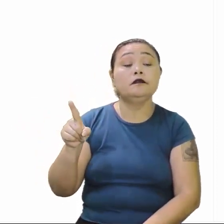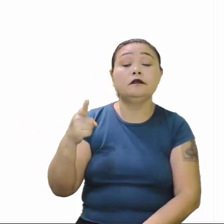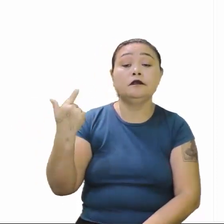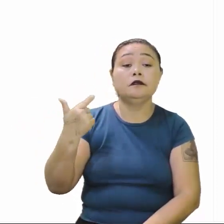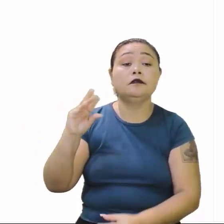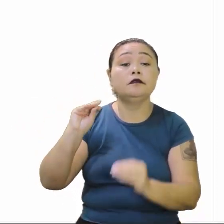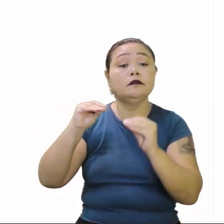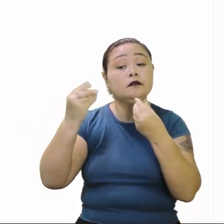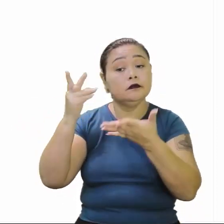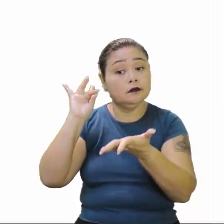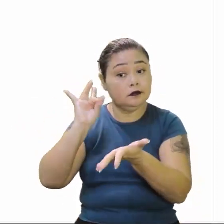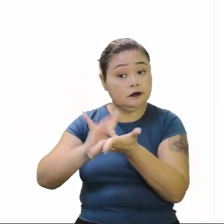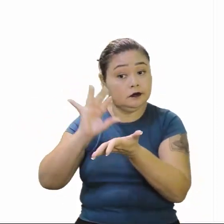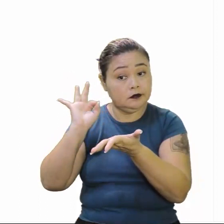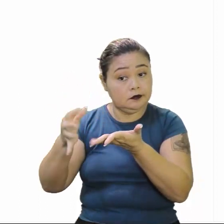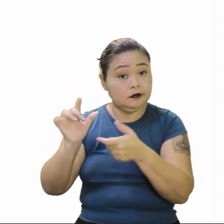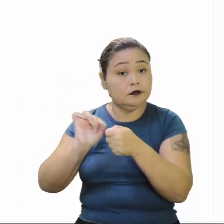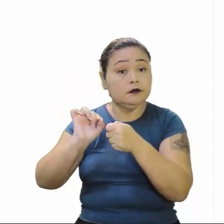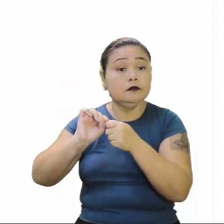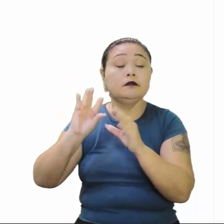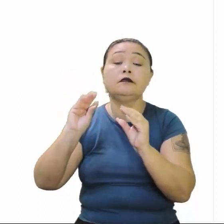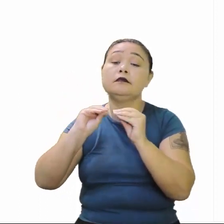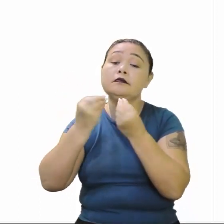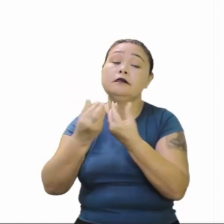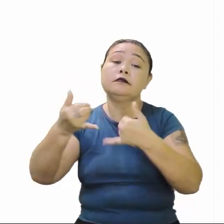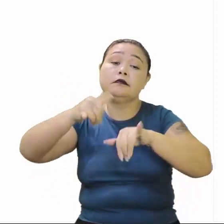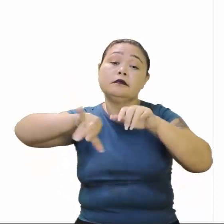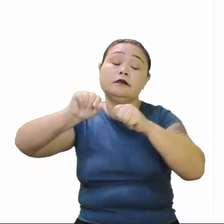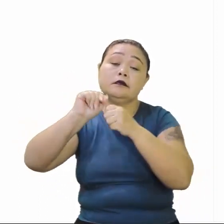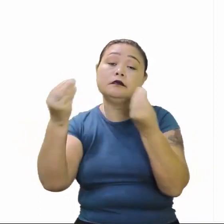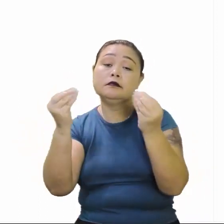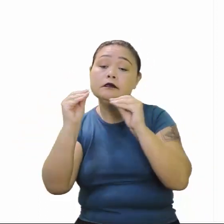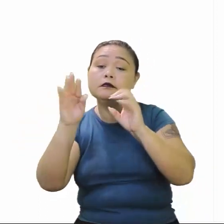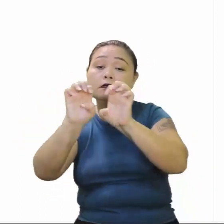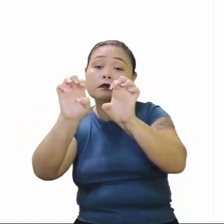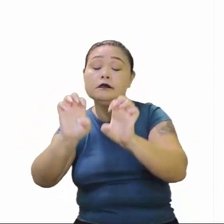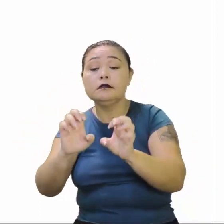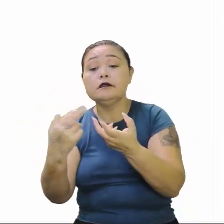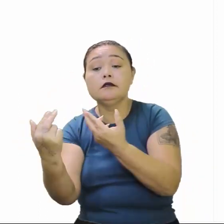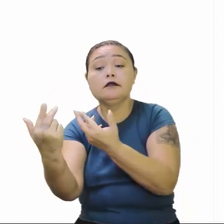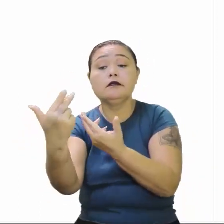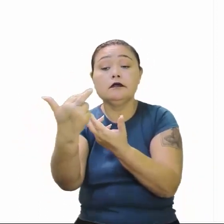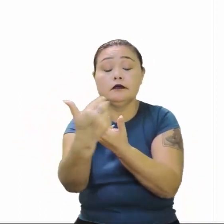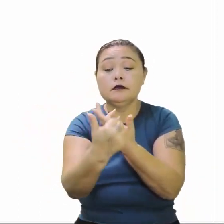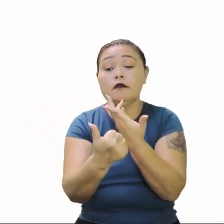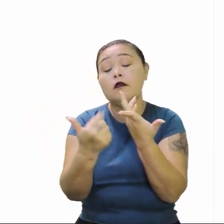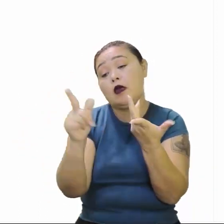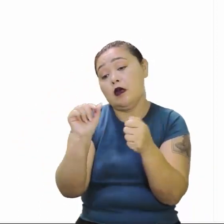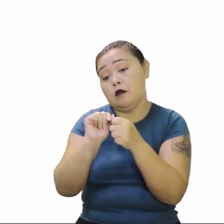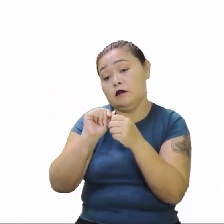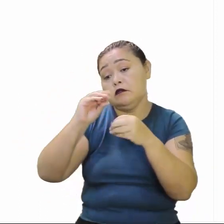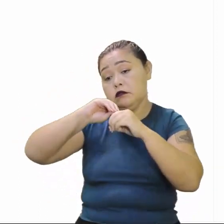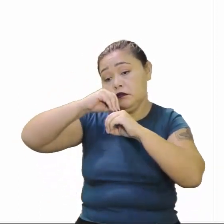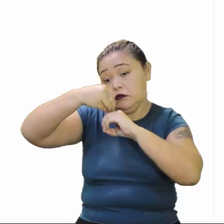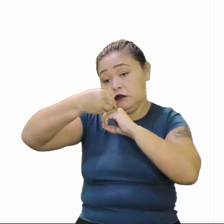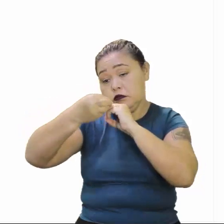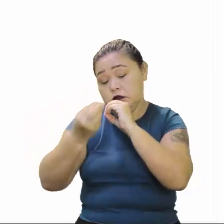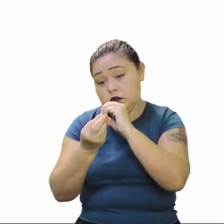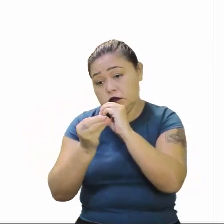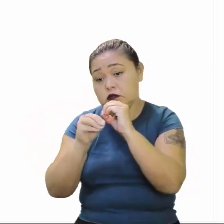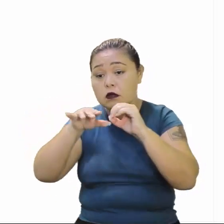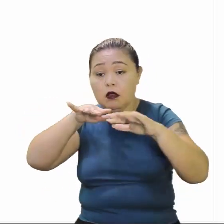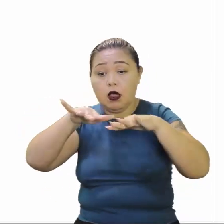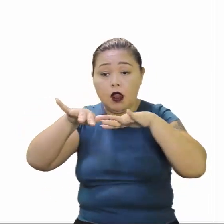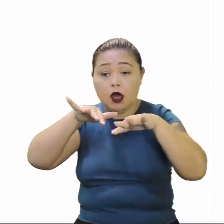é verdadeiro, uma substância química possui arranjo estrutural igual entre si. Claro, as moléculas entre si, elas estão em